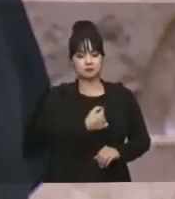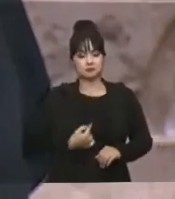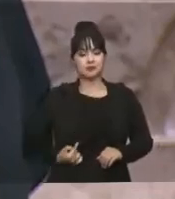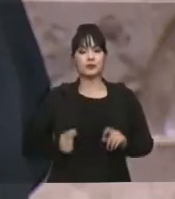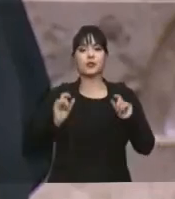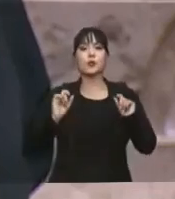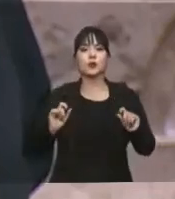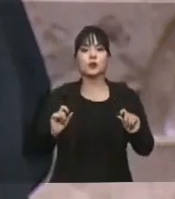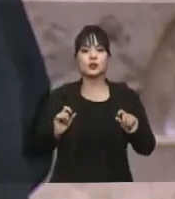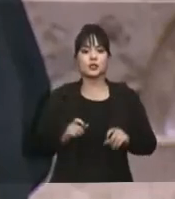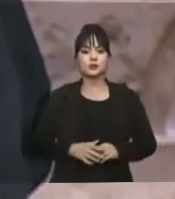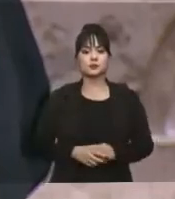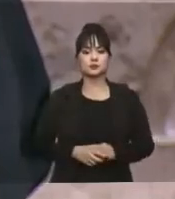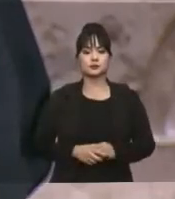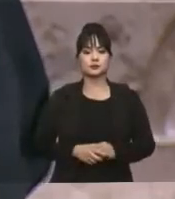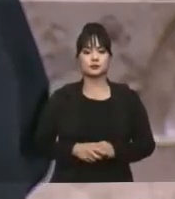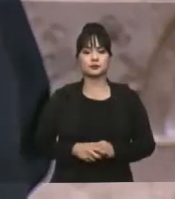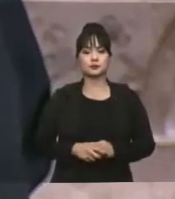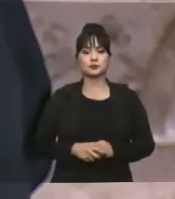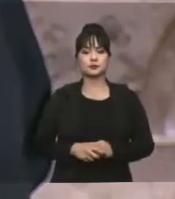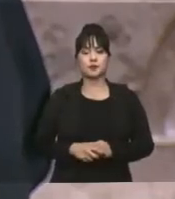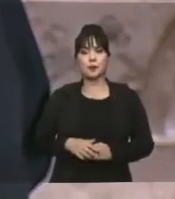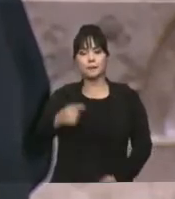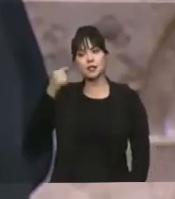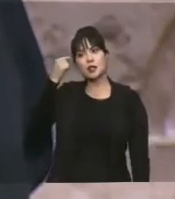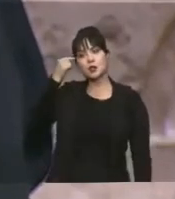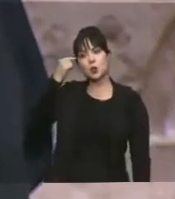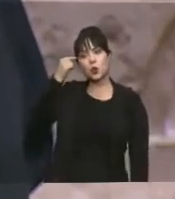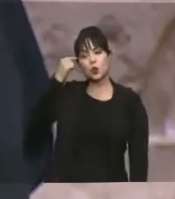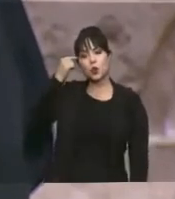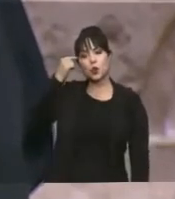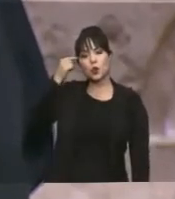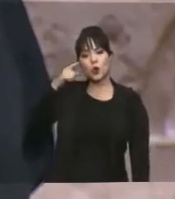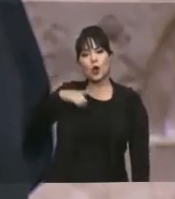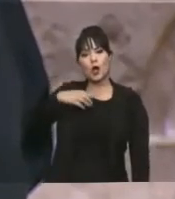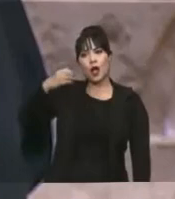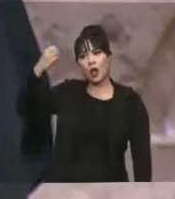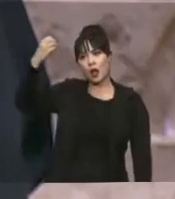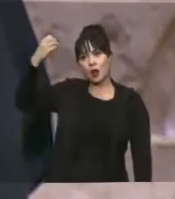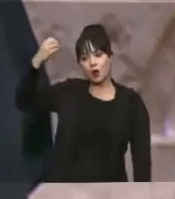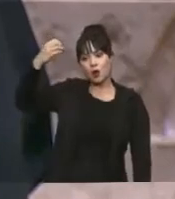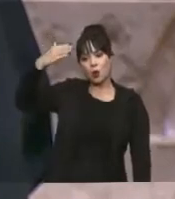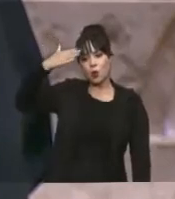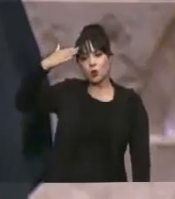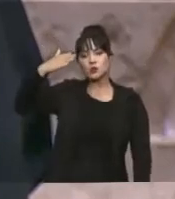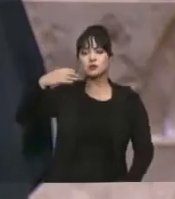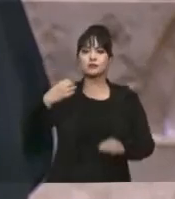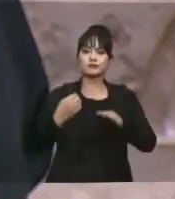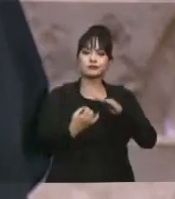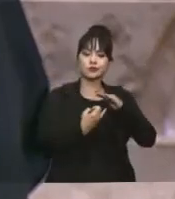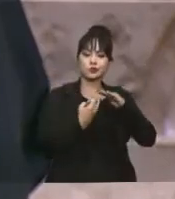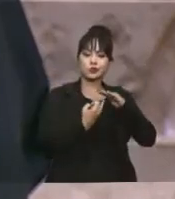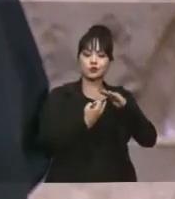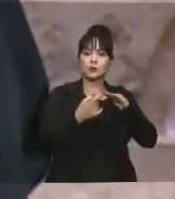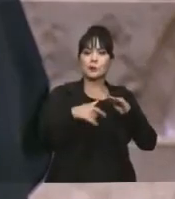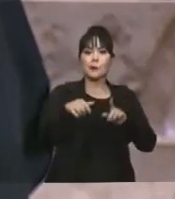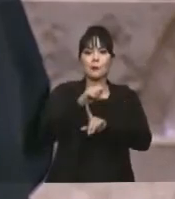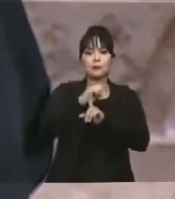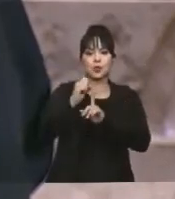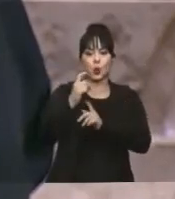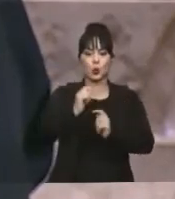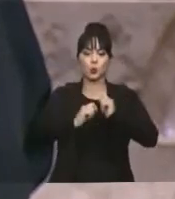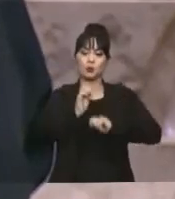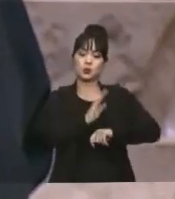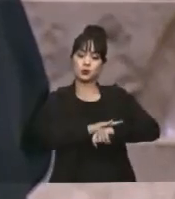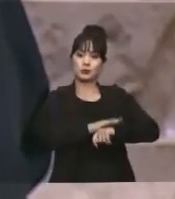que aquele pensador, à luz dos institutos socioeconômicos da